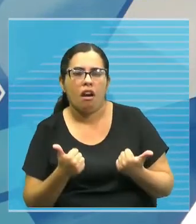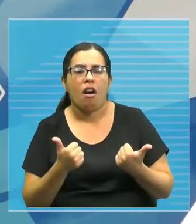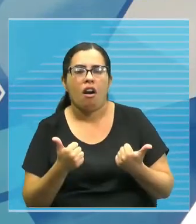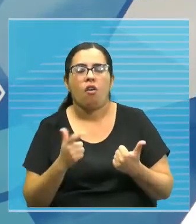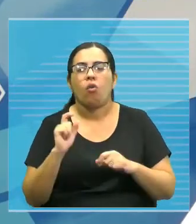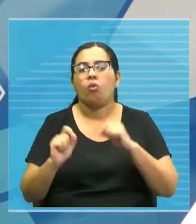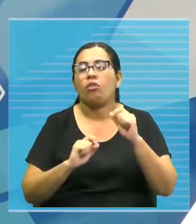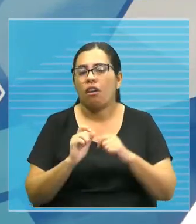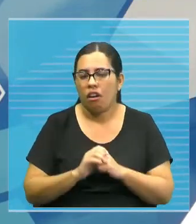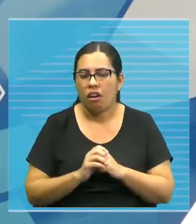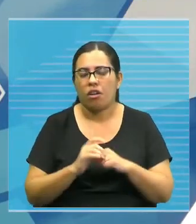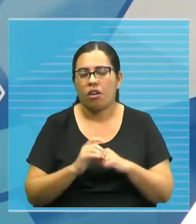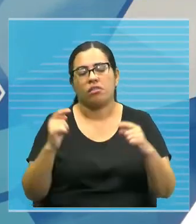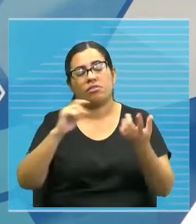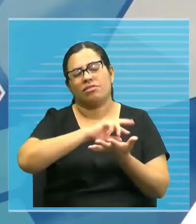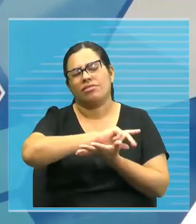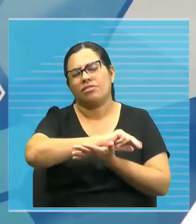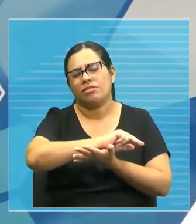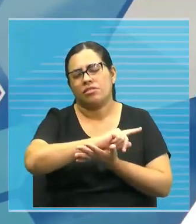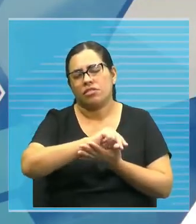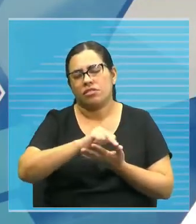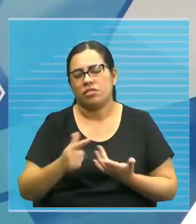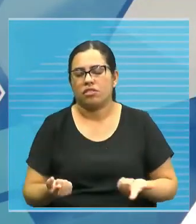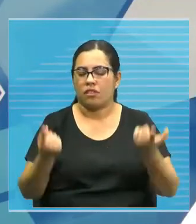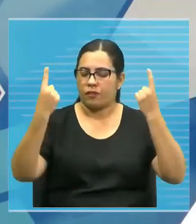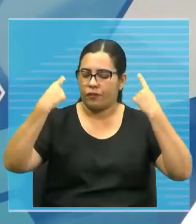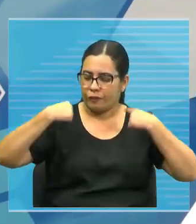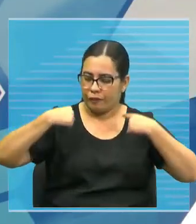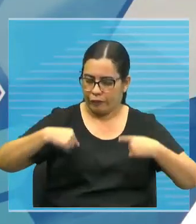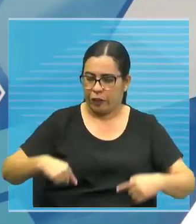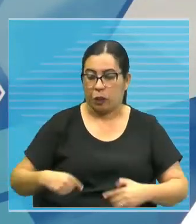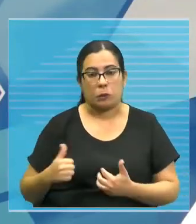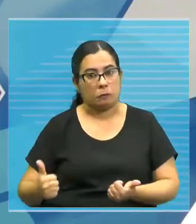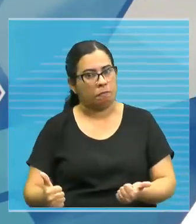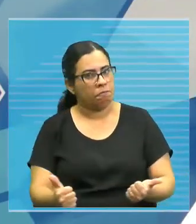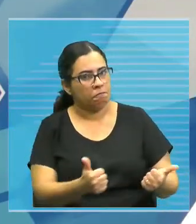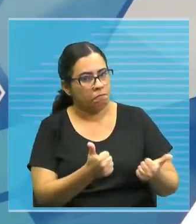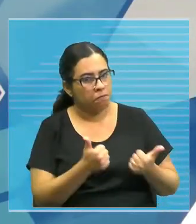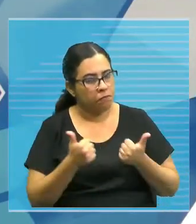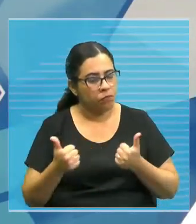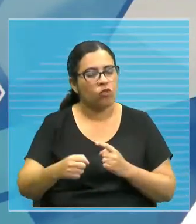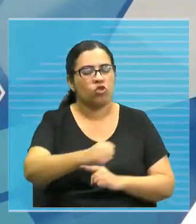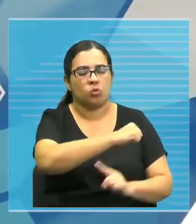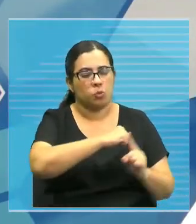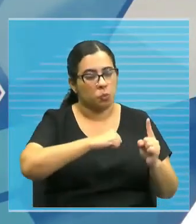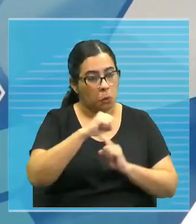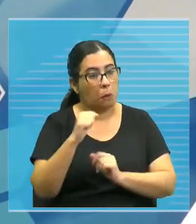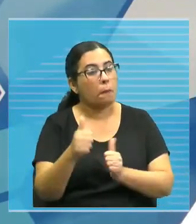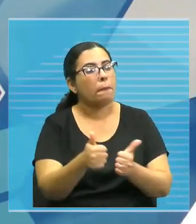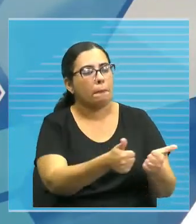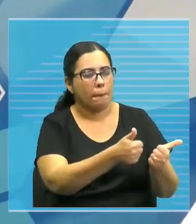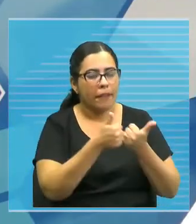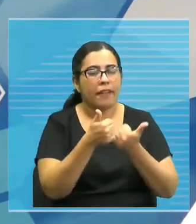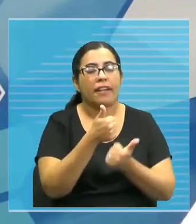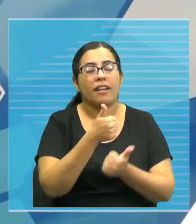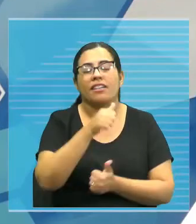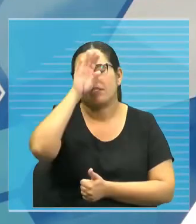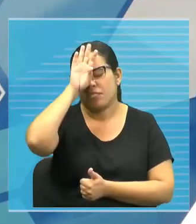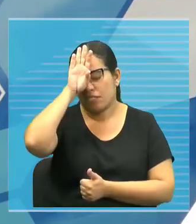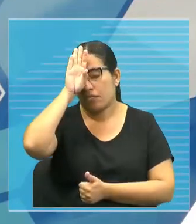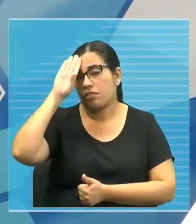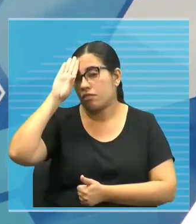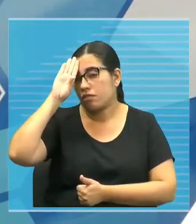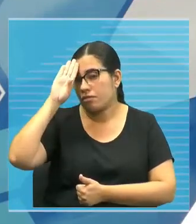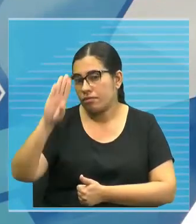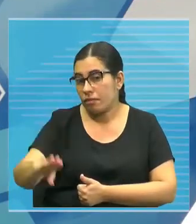ela passa por um completo bem-estar físico, social e, principalmente no dia de